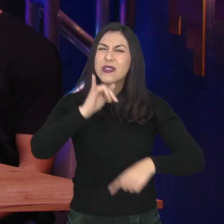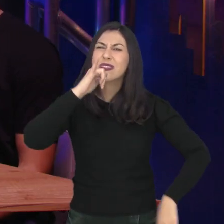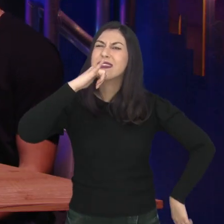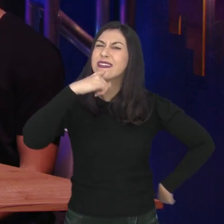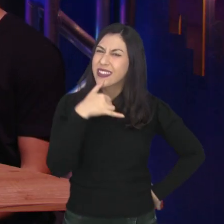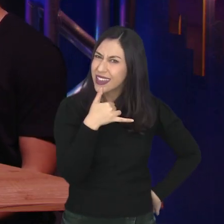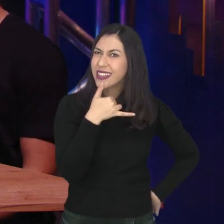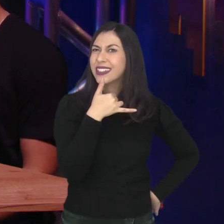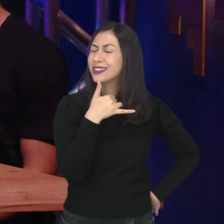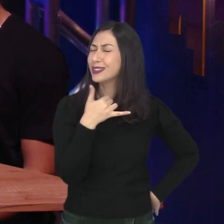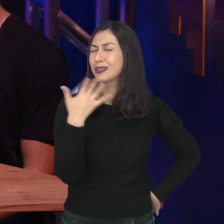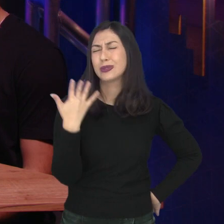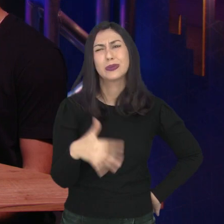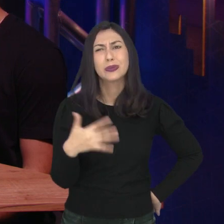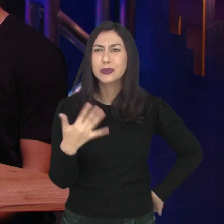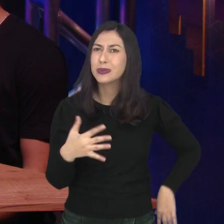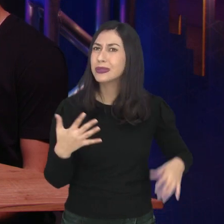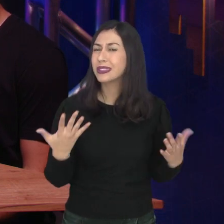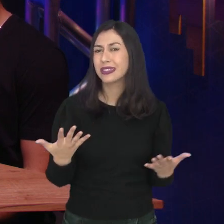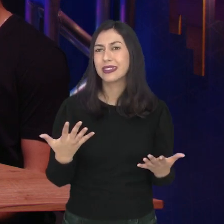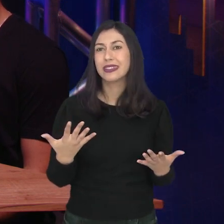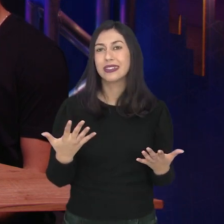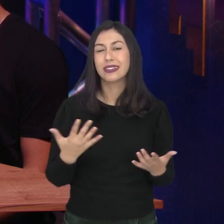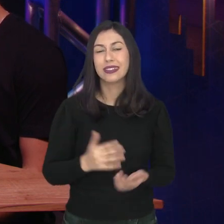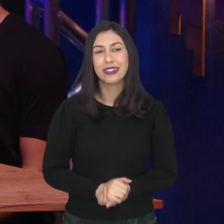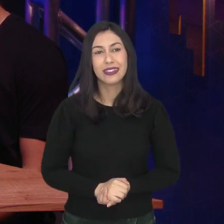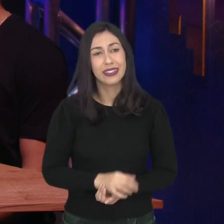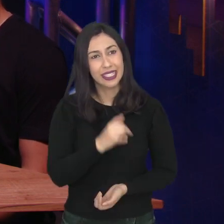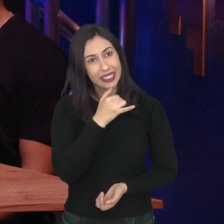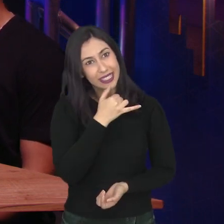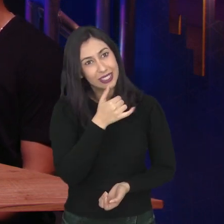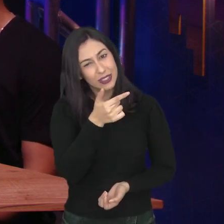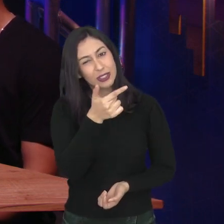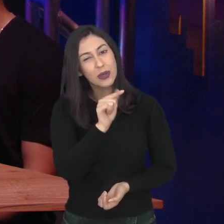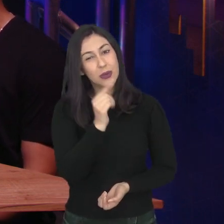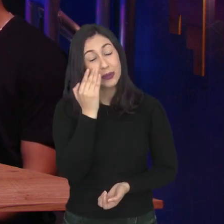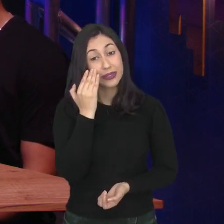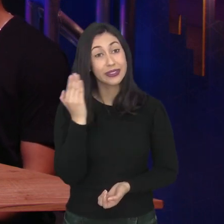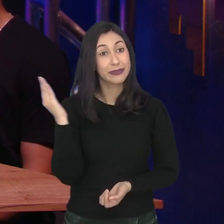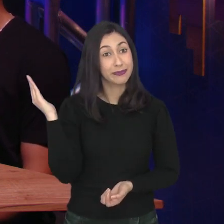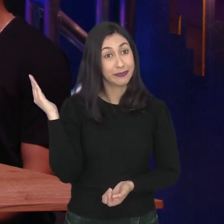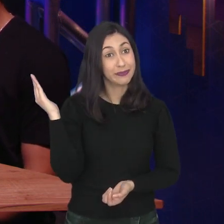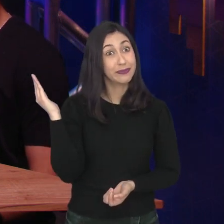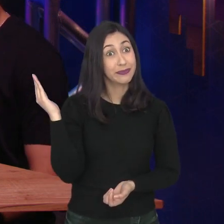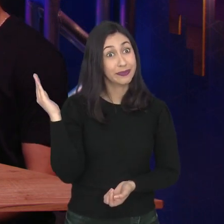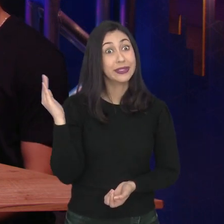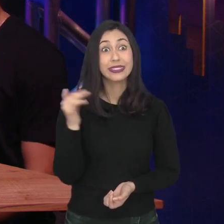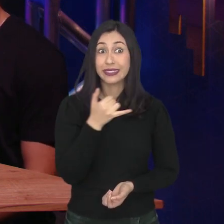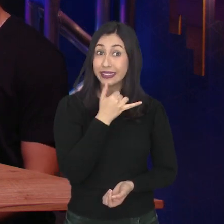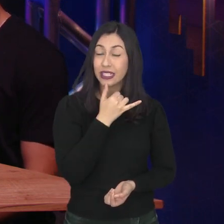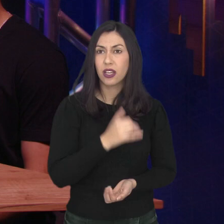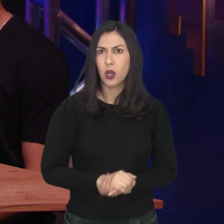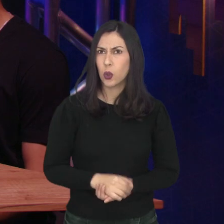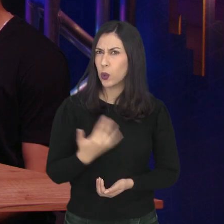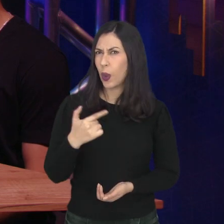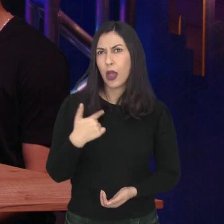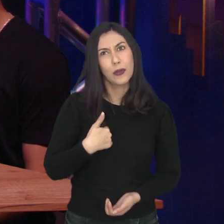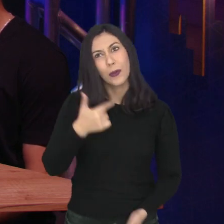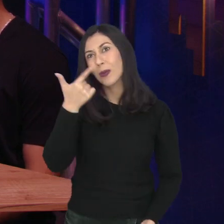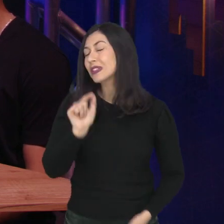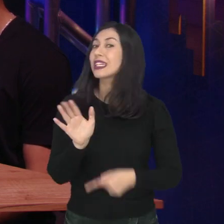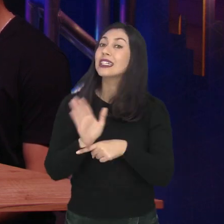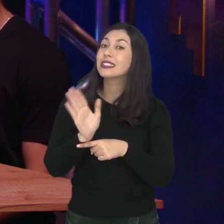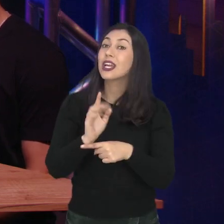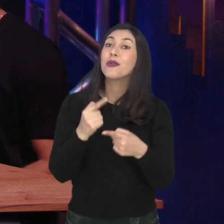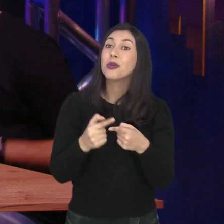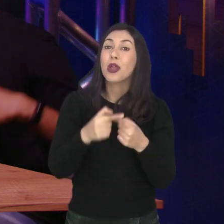da história do planeta Terra, Vicky. Quer dizer, tem mais. O mais triste é O Túmulo de Vagalumes, na verdade. Esse aí eu não tive nem coragem,